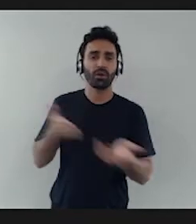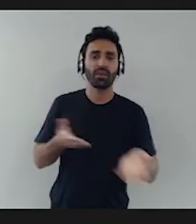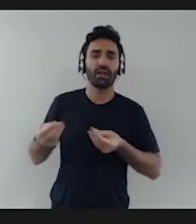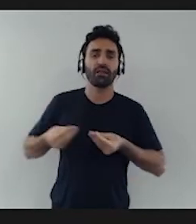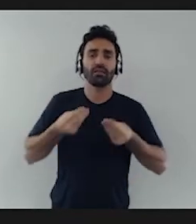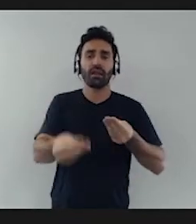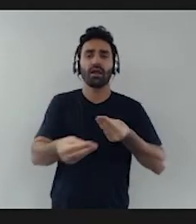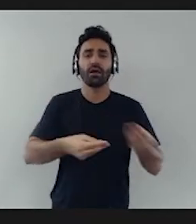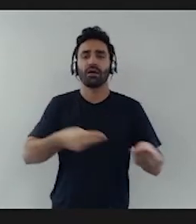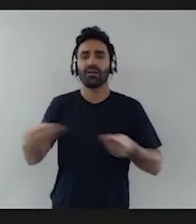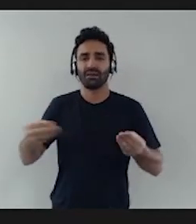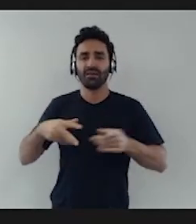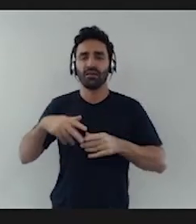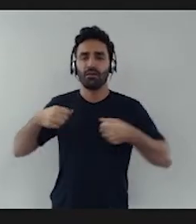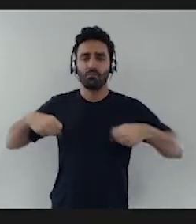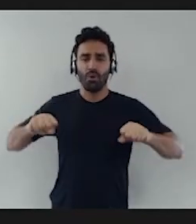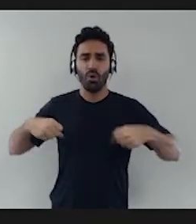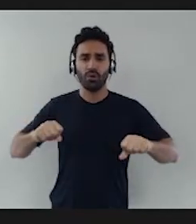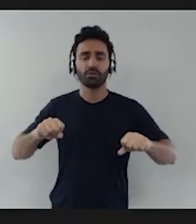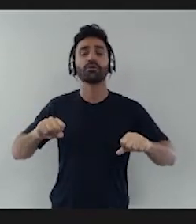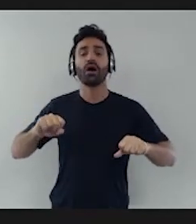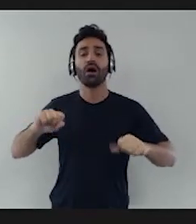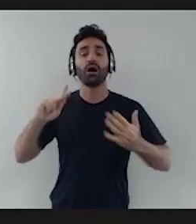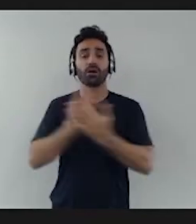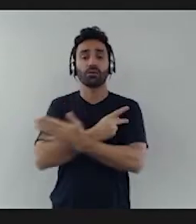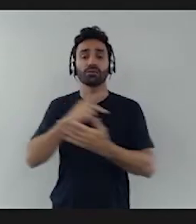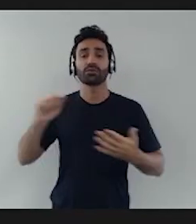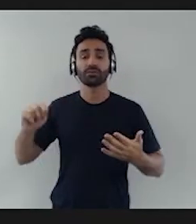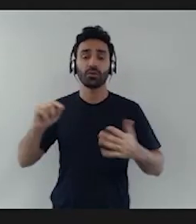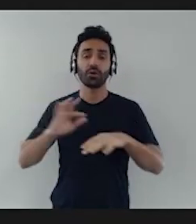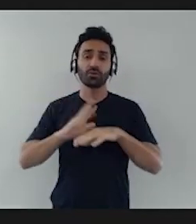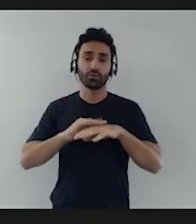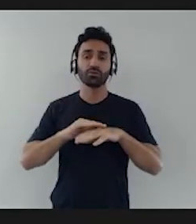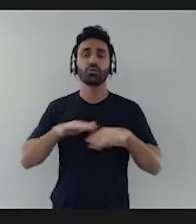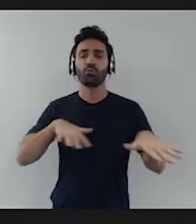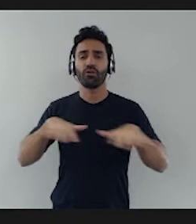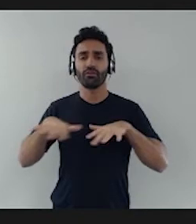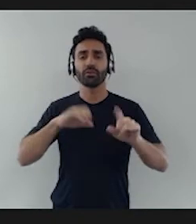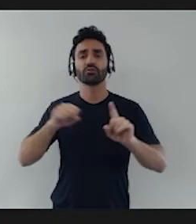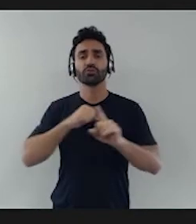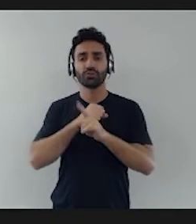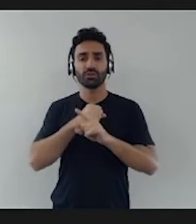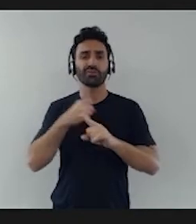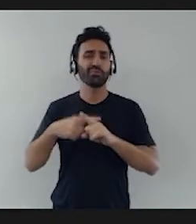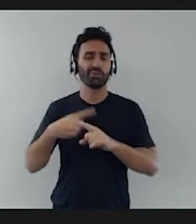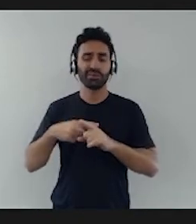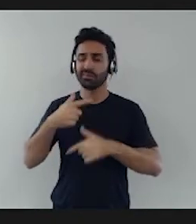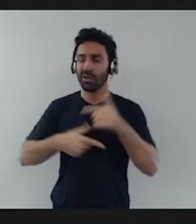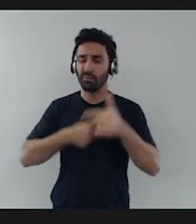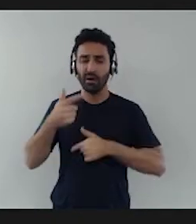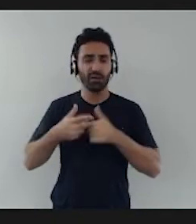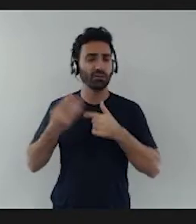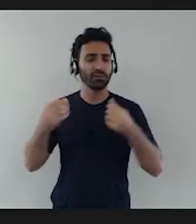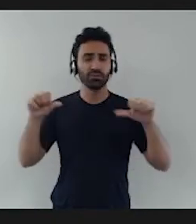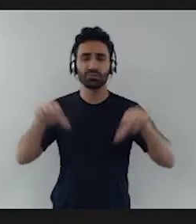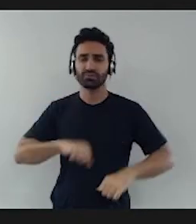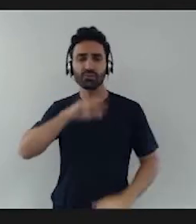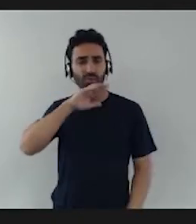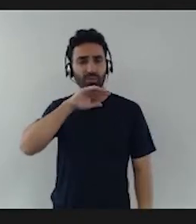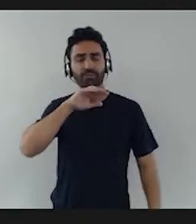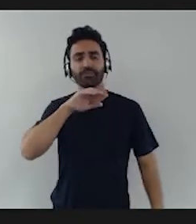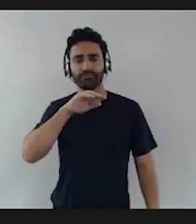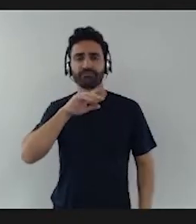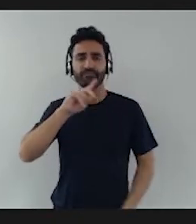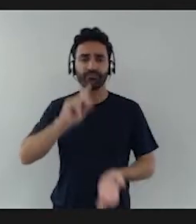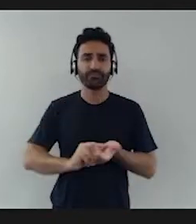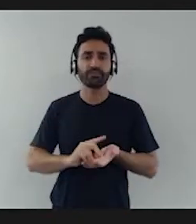que adoeceram, que chamaram a atenção no movimento social para as condições de precariedade do trabalho que eles exercem e o